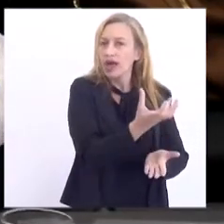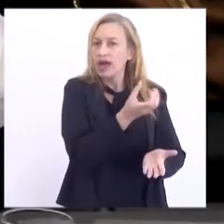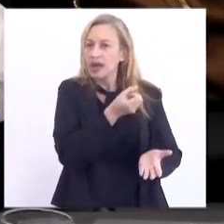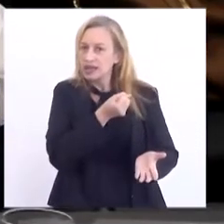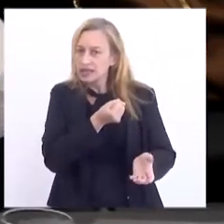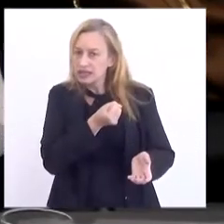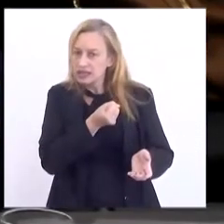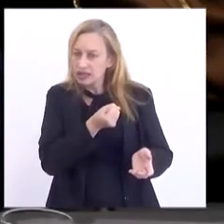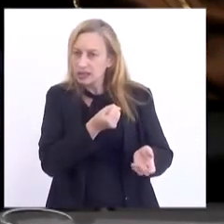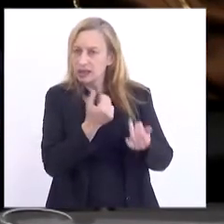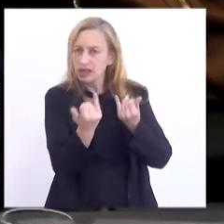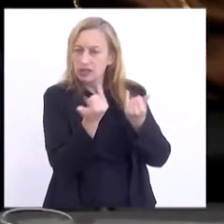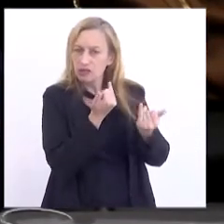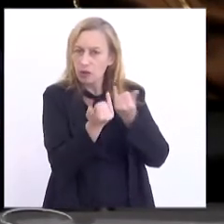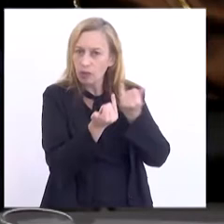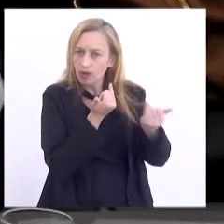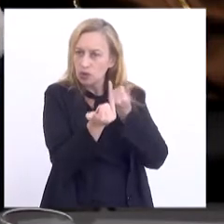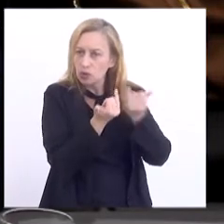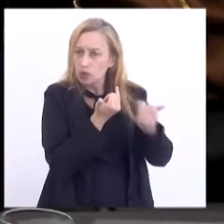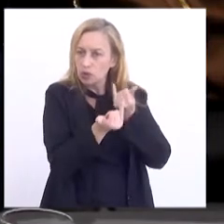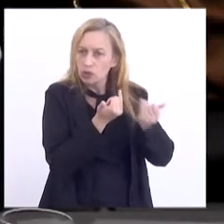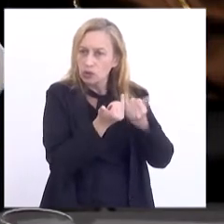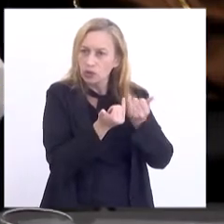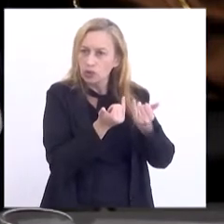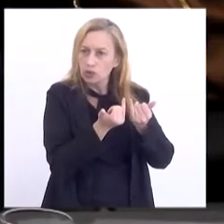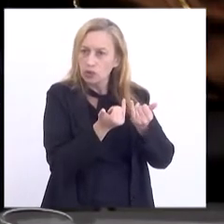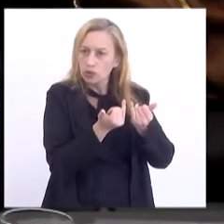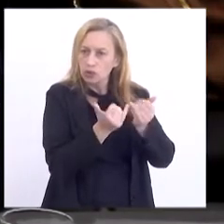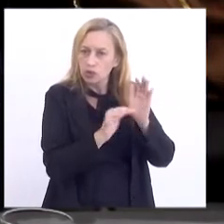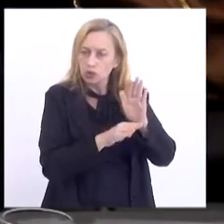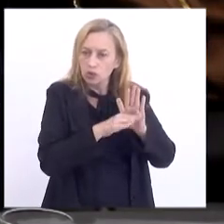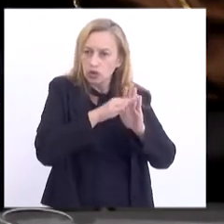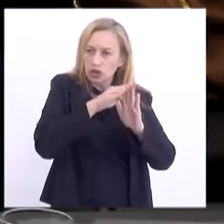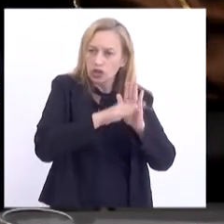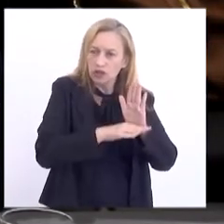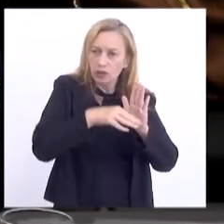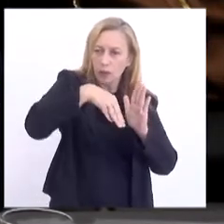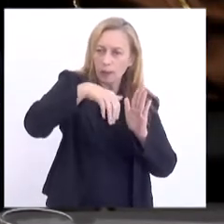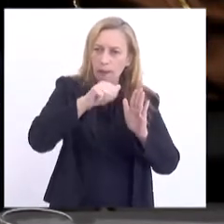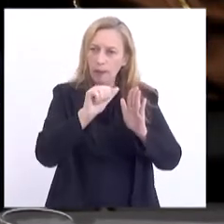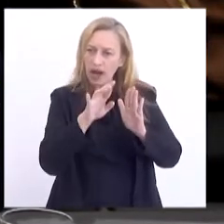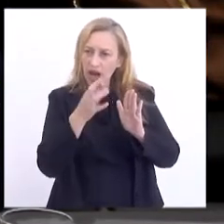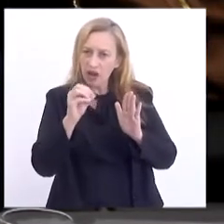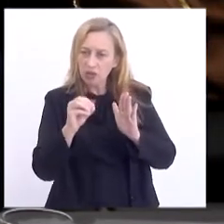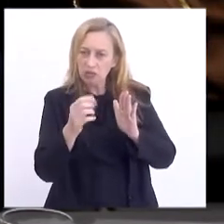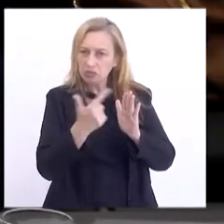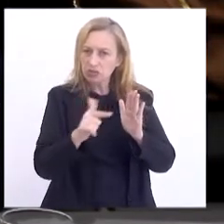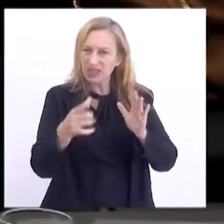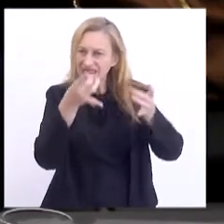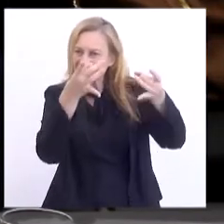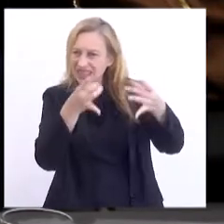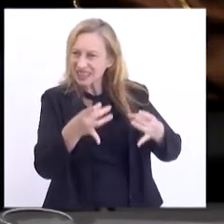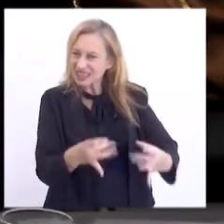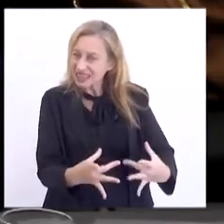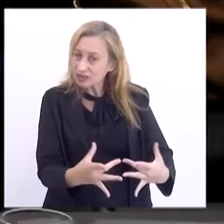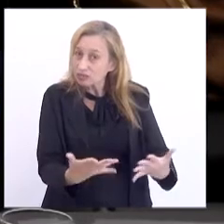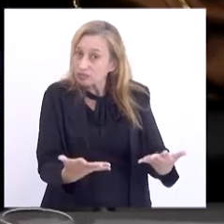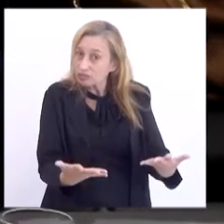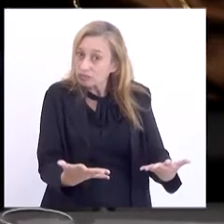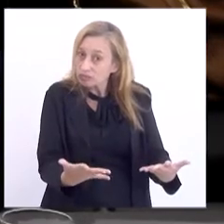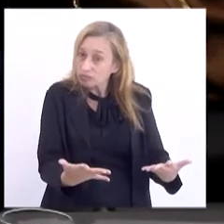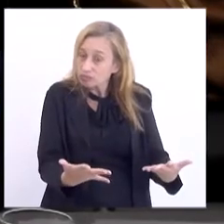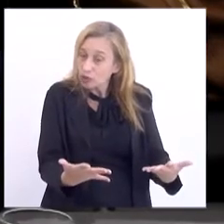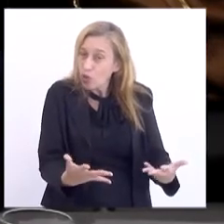as informações mais ou menos um nível macro sem detalhamento quer